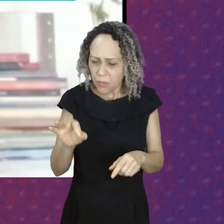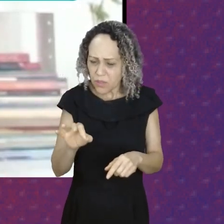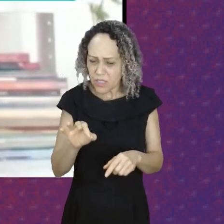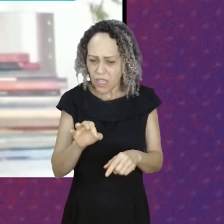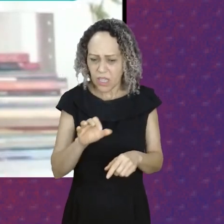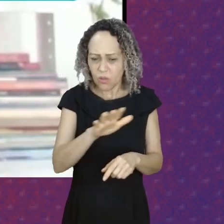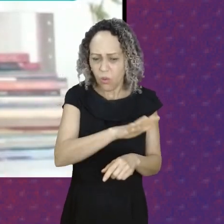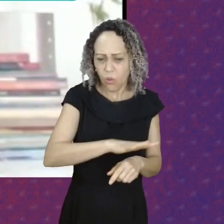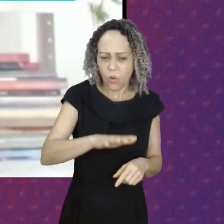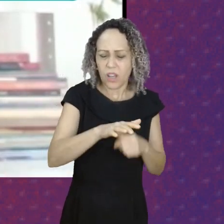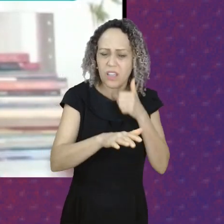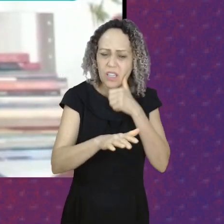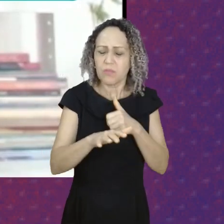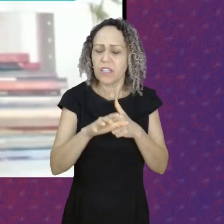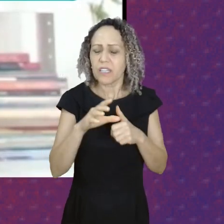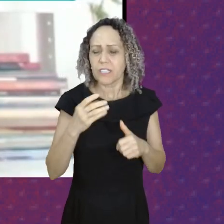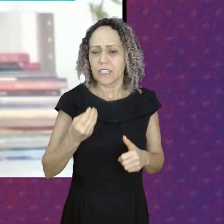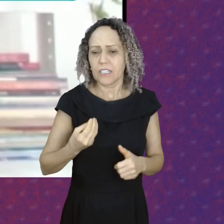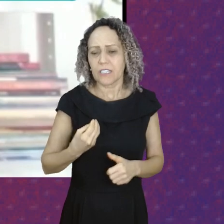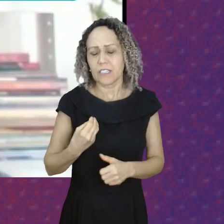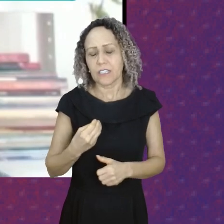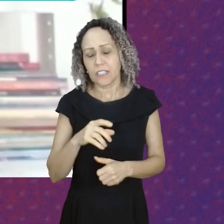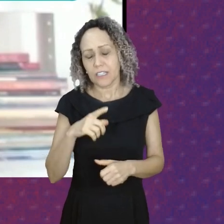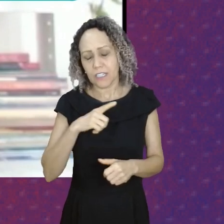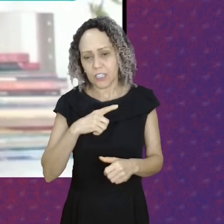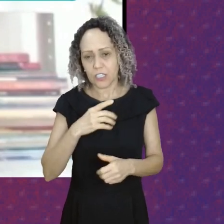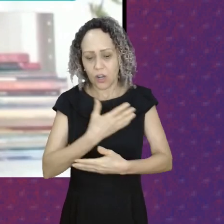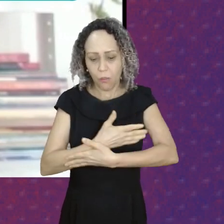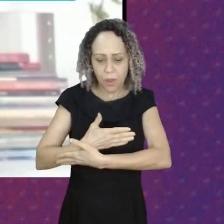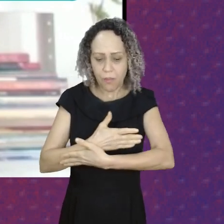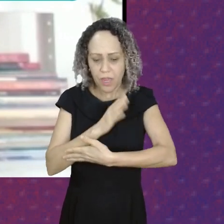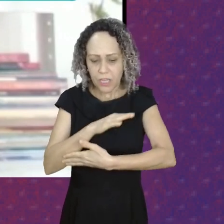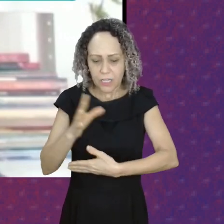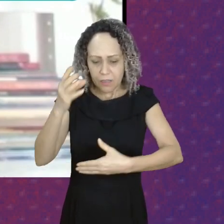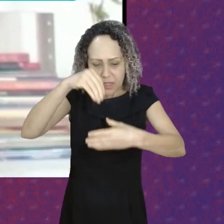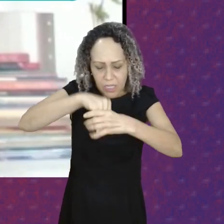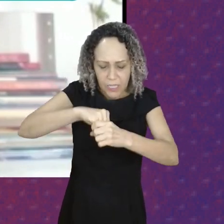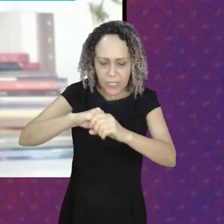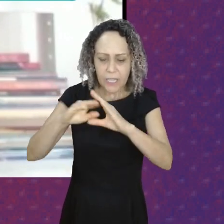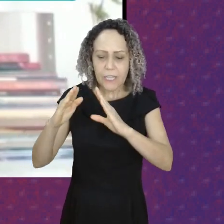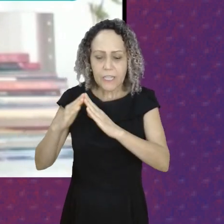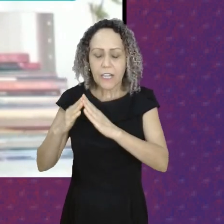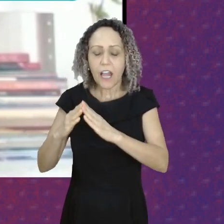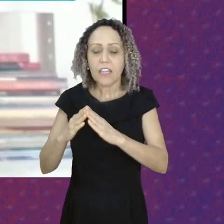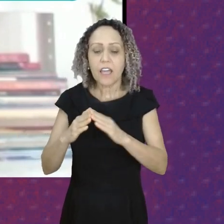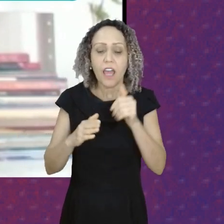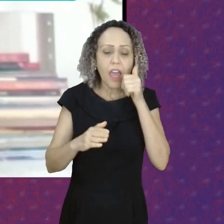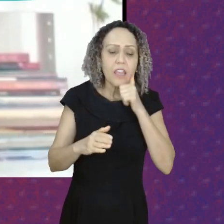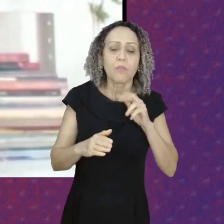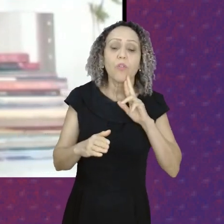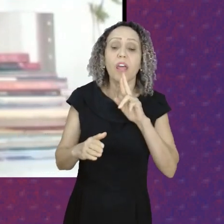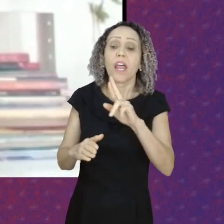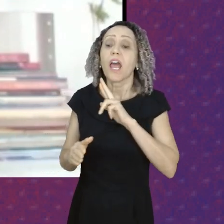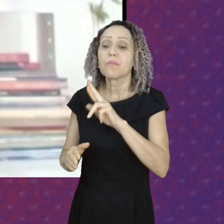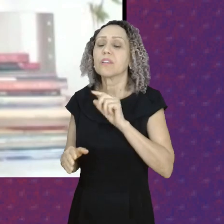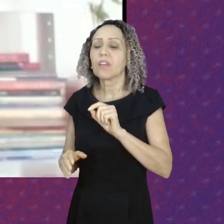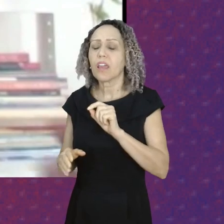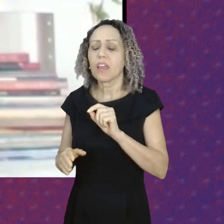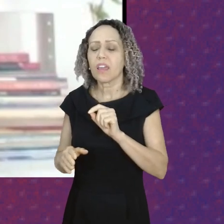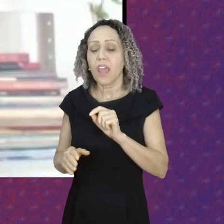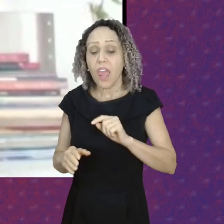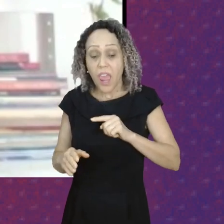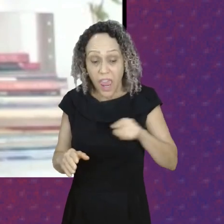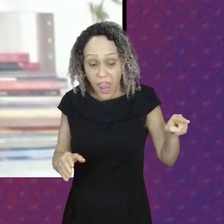crianças pequenas em casa, responderam que preferiam que seus filhos estivessem em creches públicas,